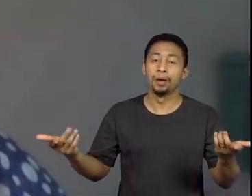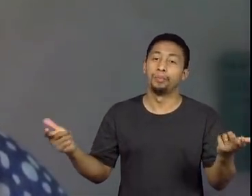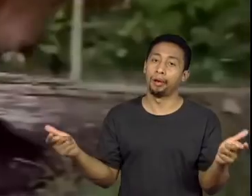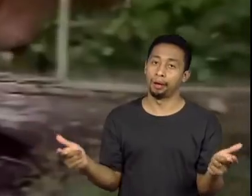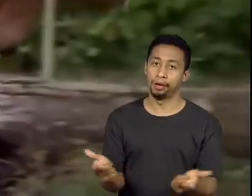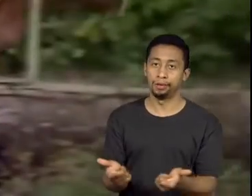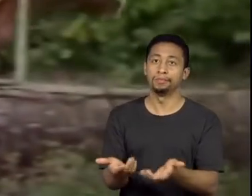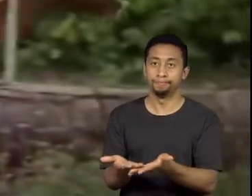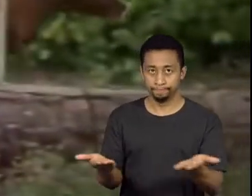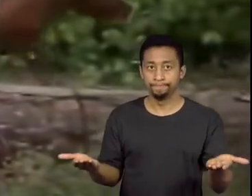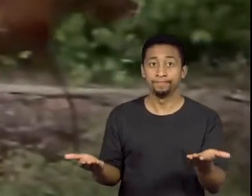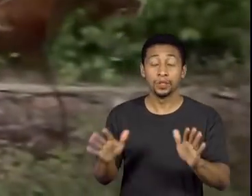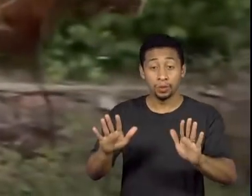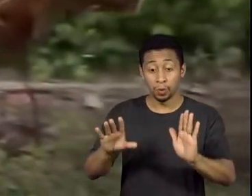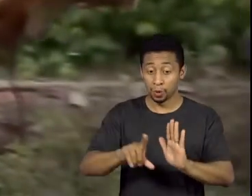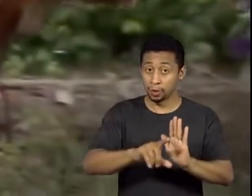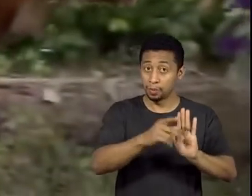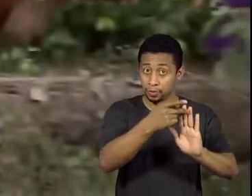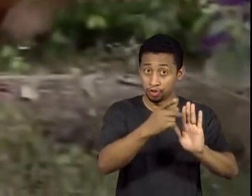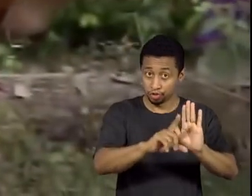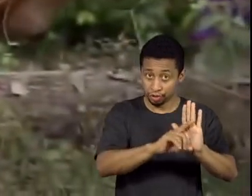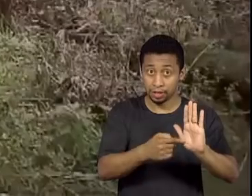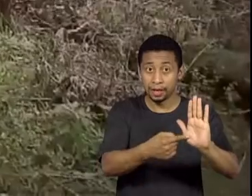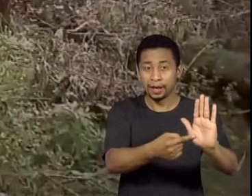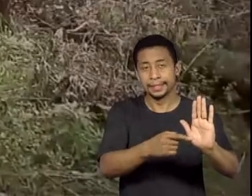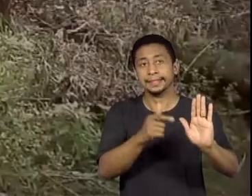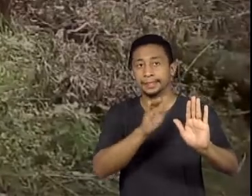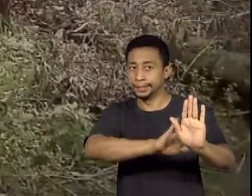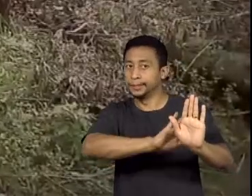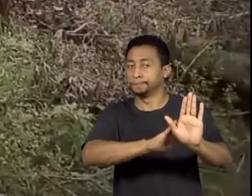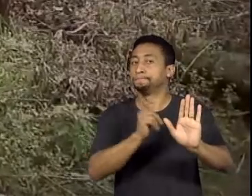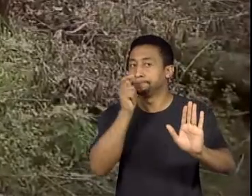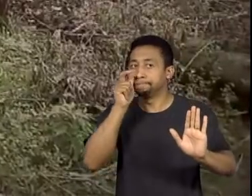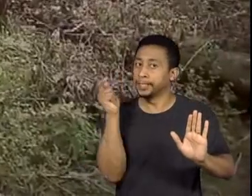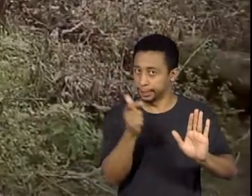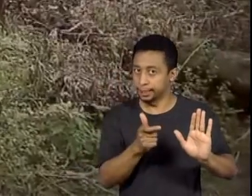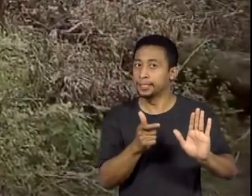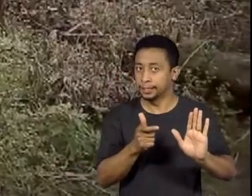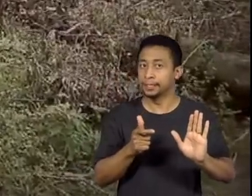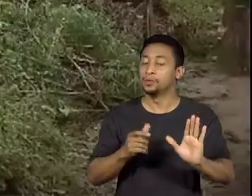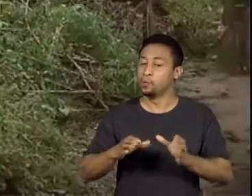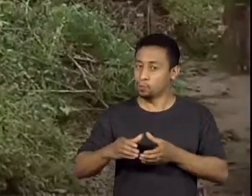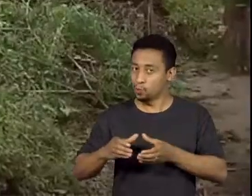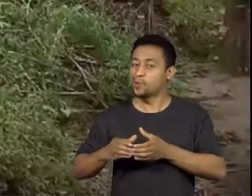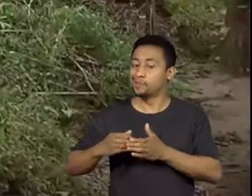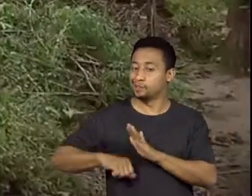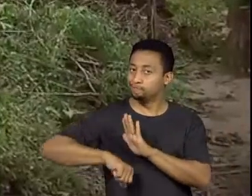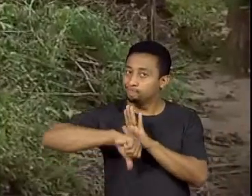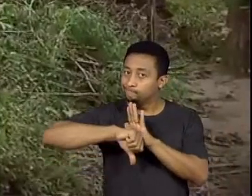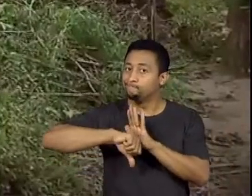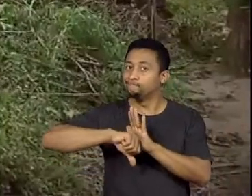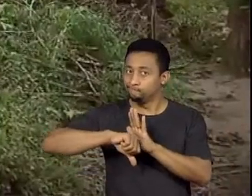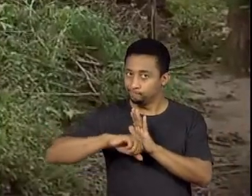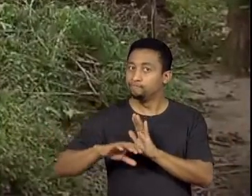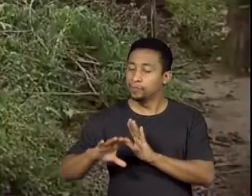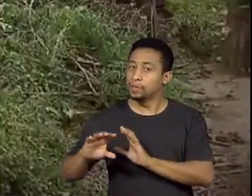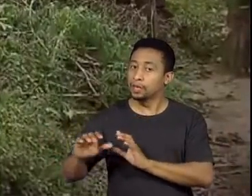resex. Esse projeto de lei ele atende ao interesse de alguns infratores que estão